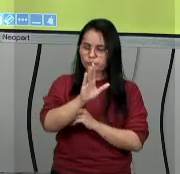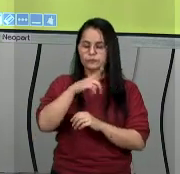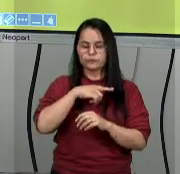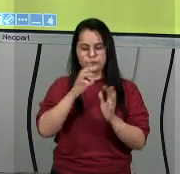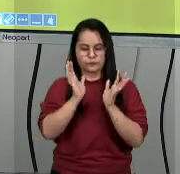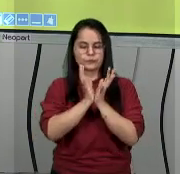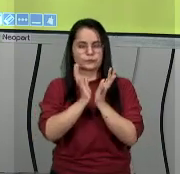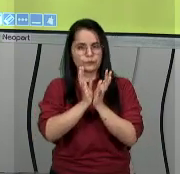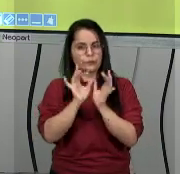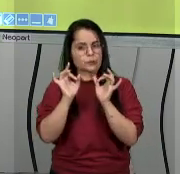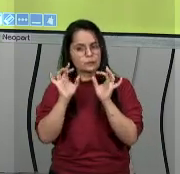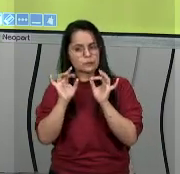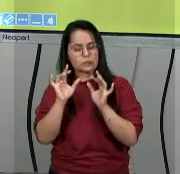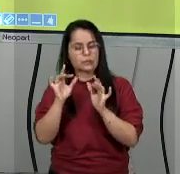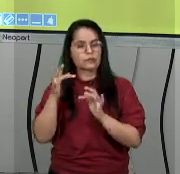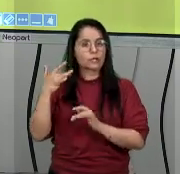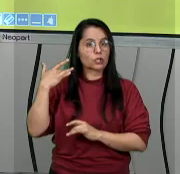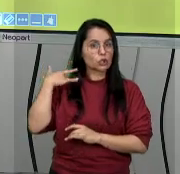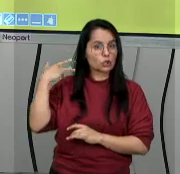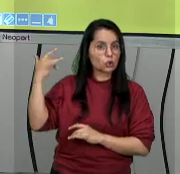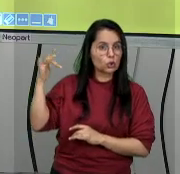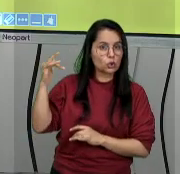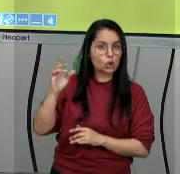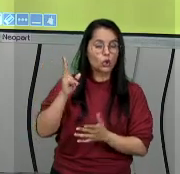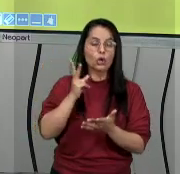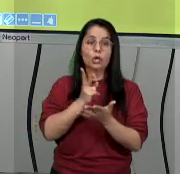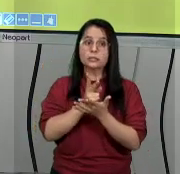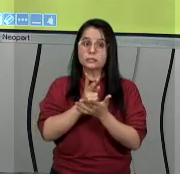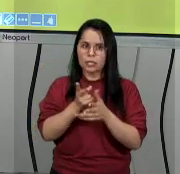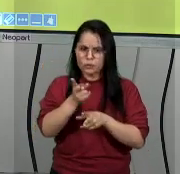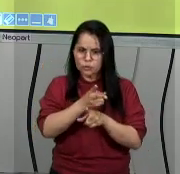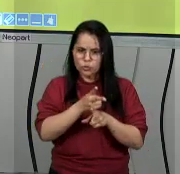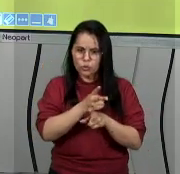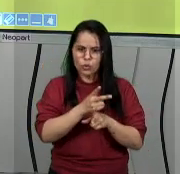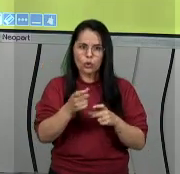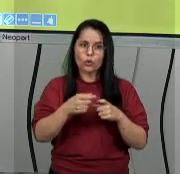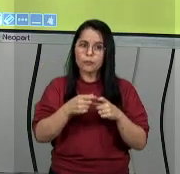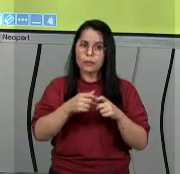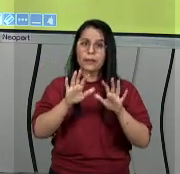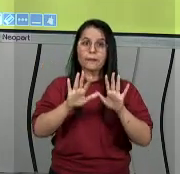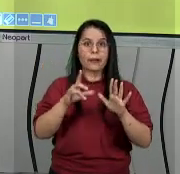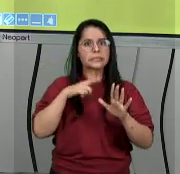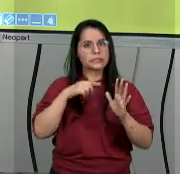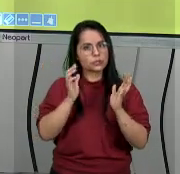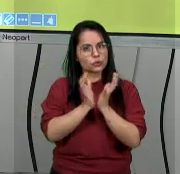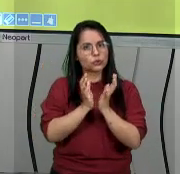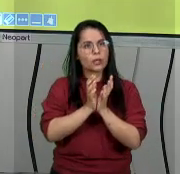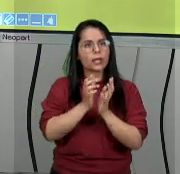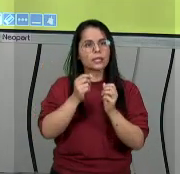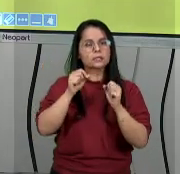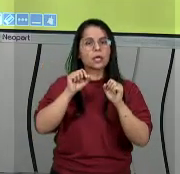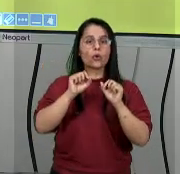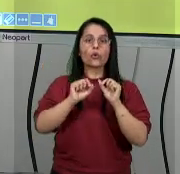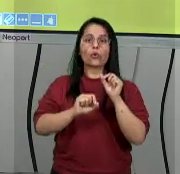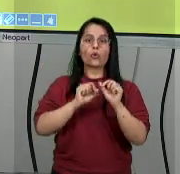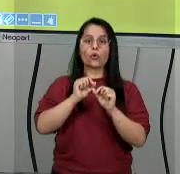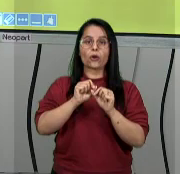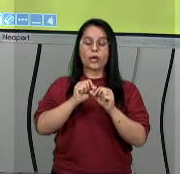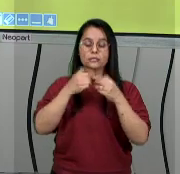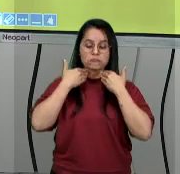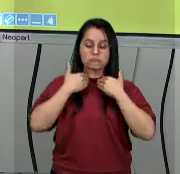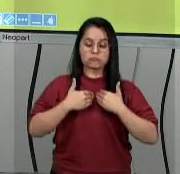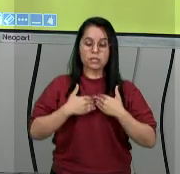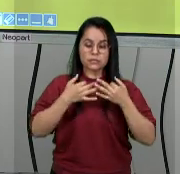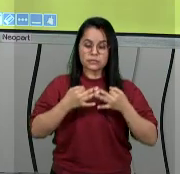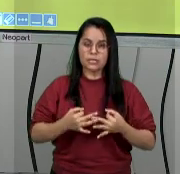falar, dor na coluna, procure sempre o médico, mas em alguns casos, com a postura correta, você